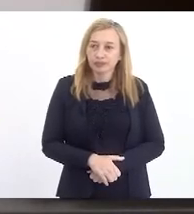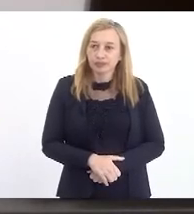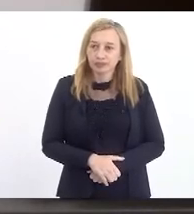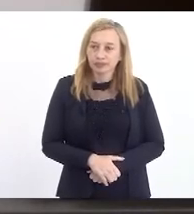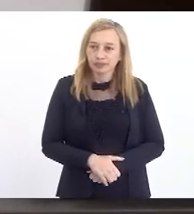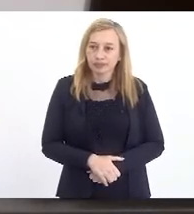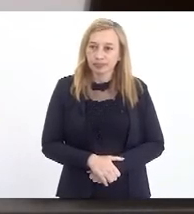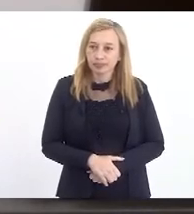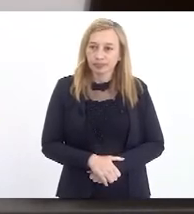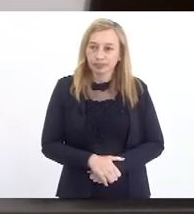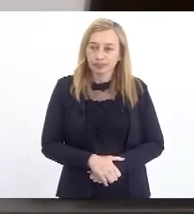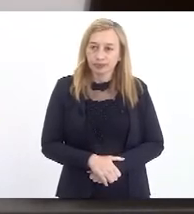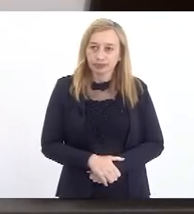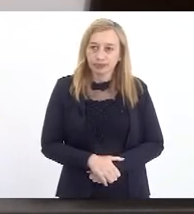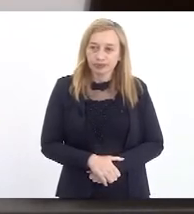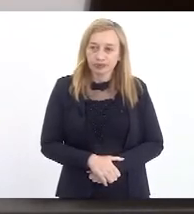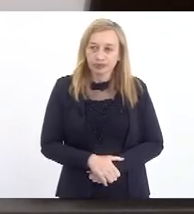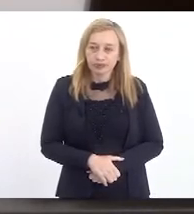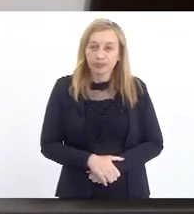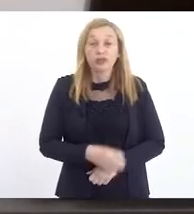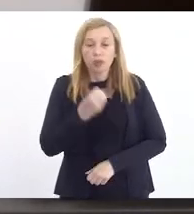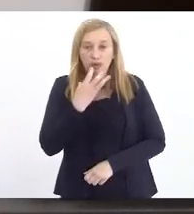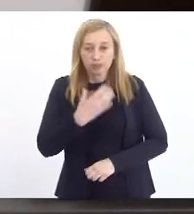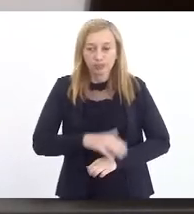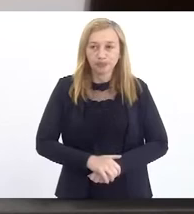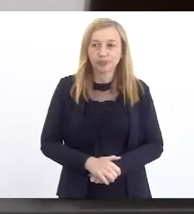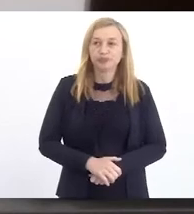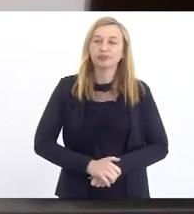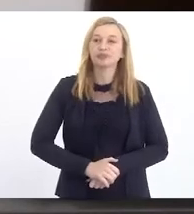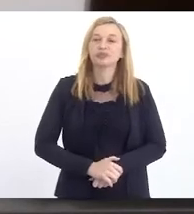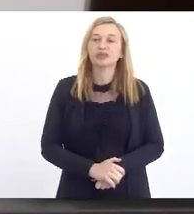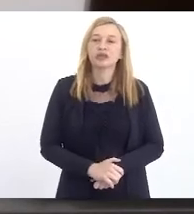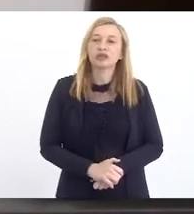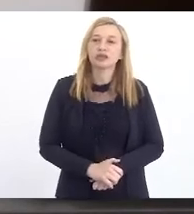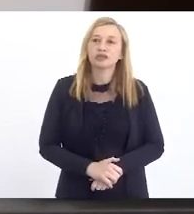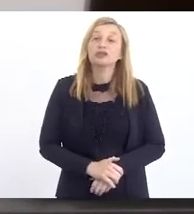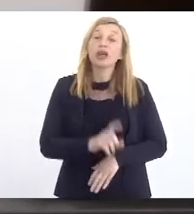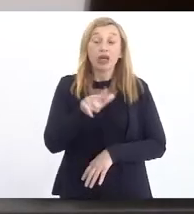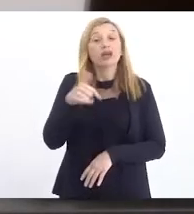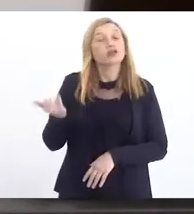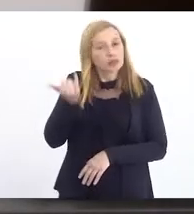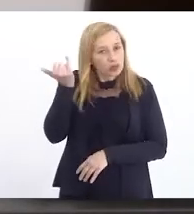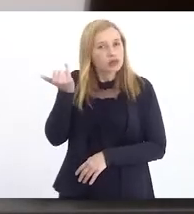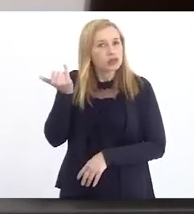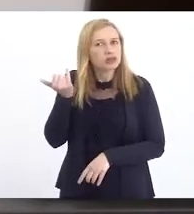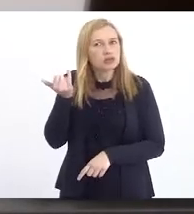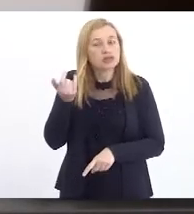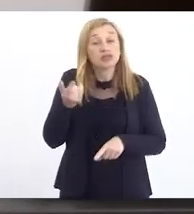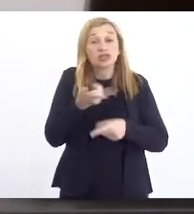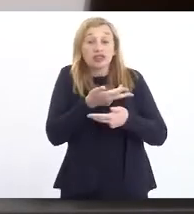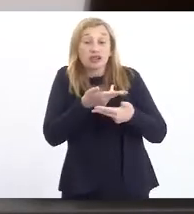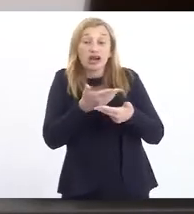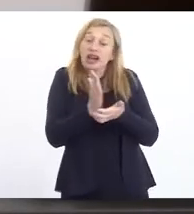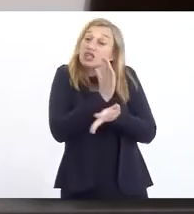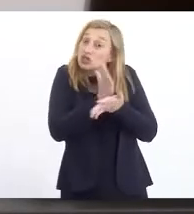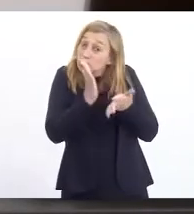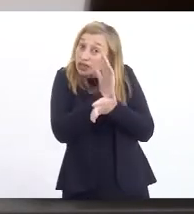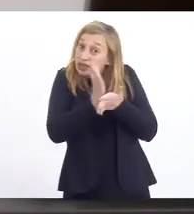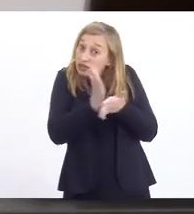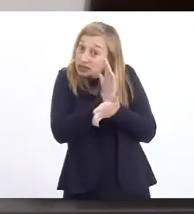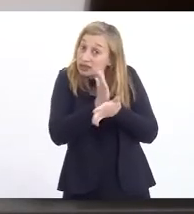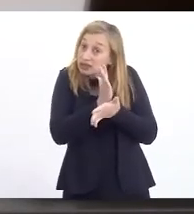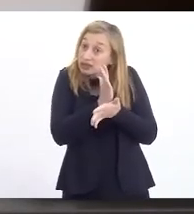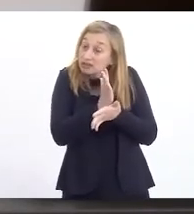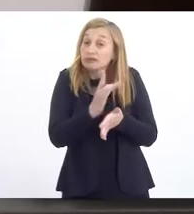Ah, bom, então conhece também. Bom, mas isso é importante, porque muitas vezes, e